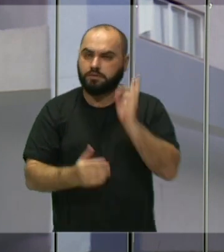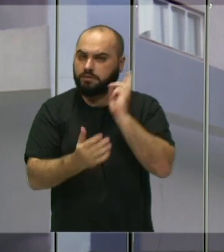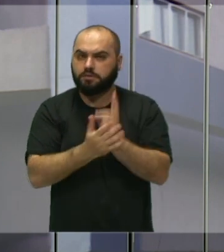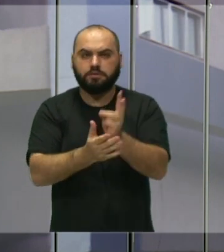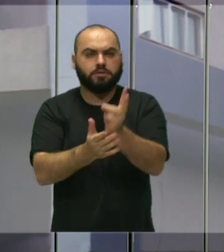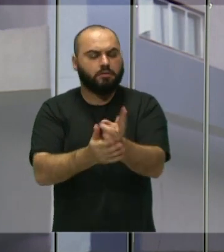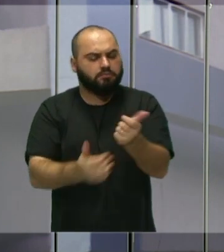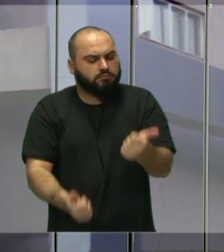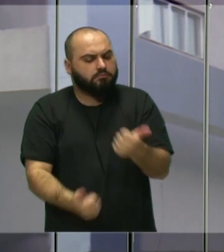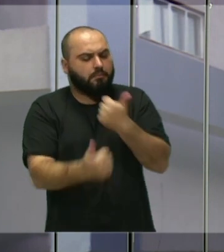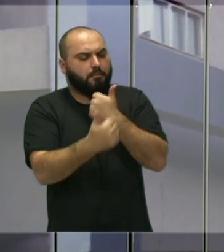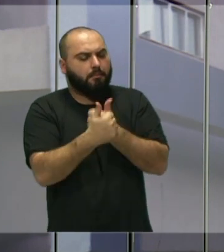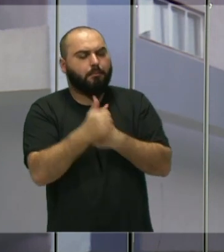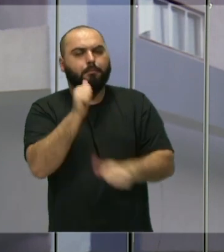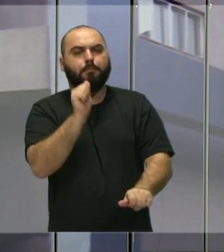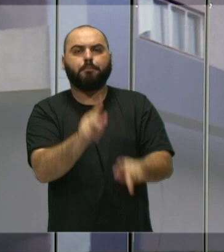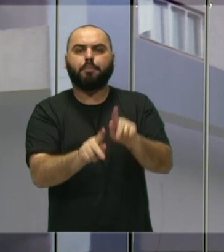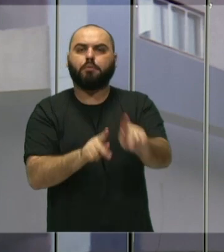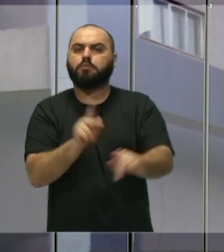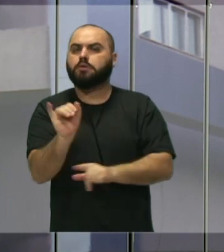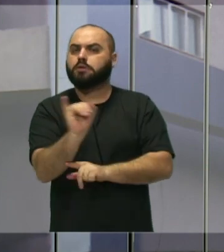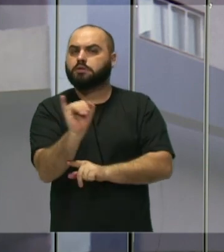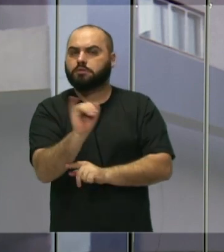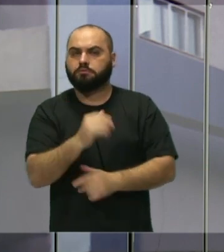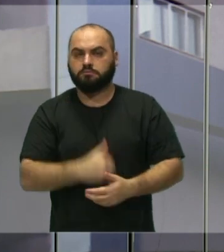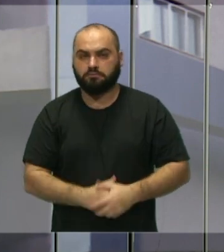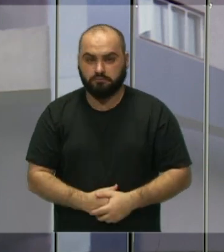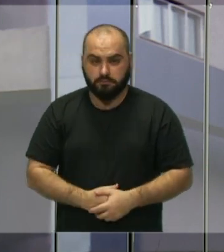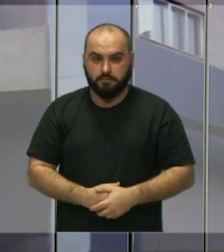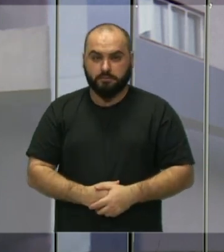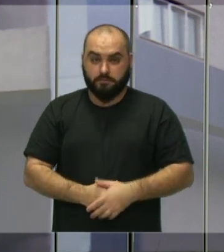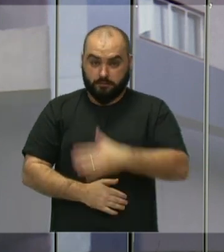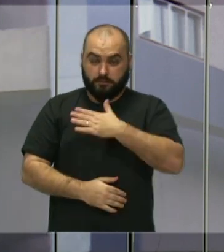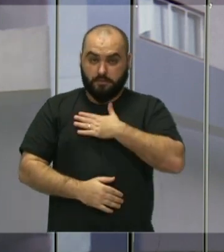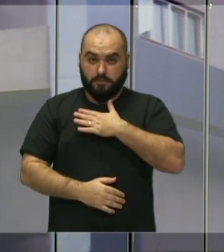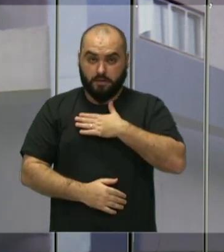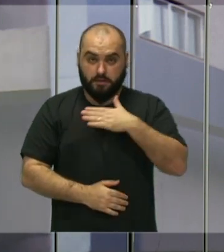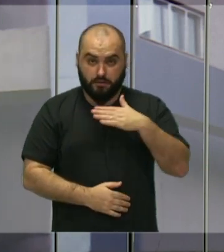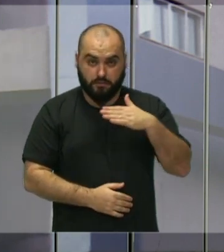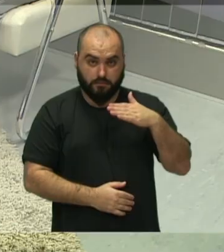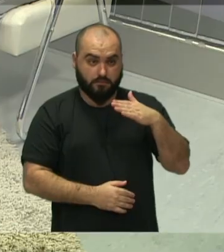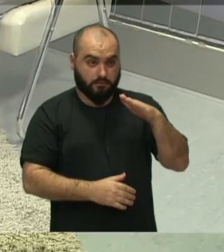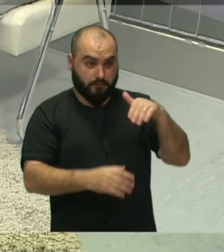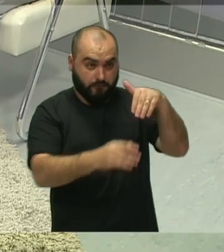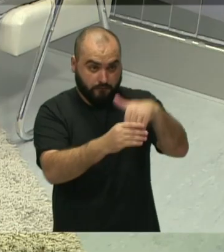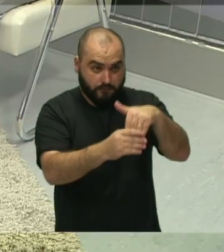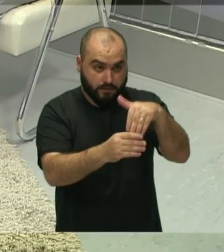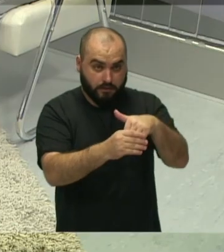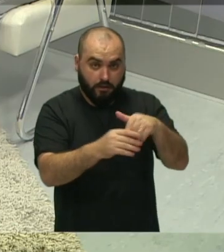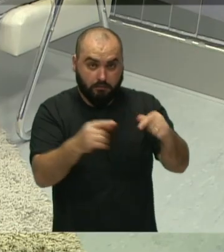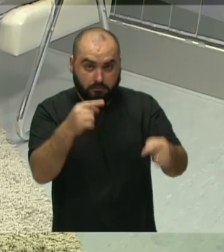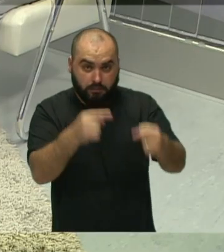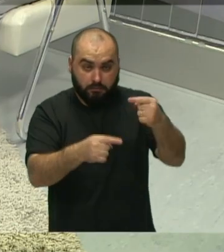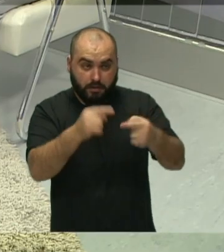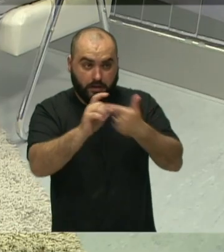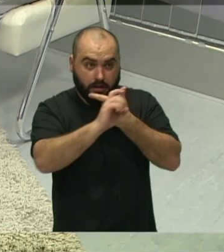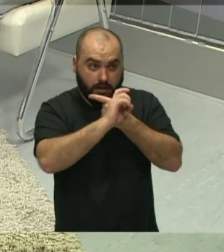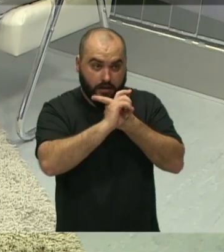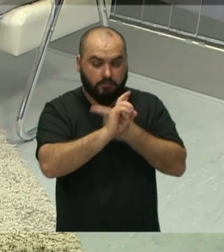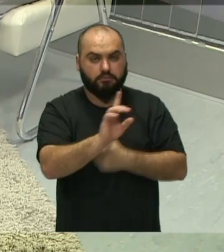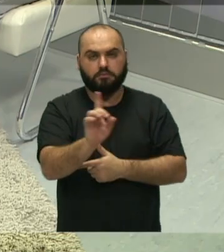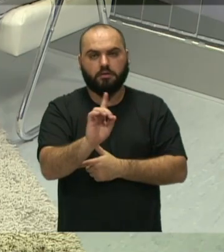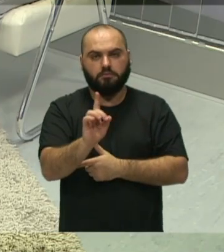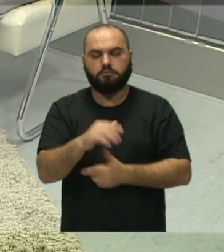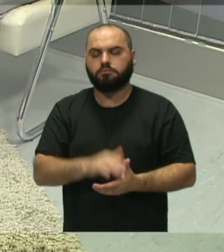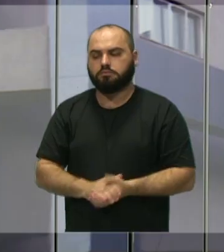da população de Itajaí. Eu não fui eleito para defender o Poder Executivo, Maurício. Eu fui eleito para defender a